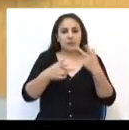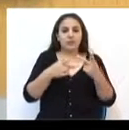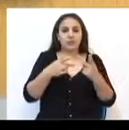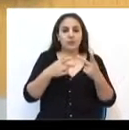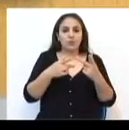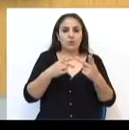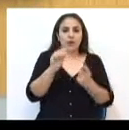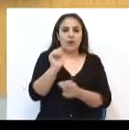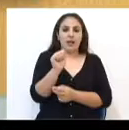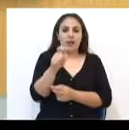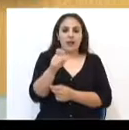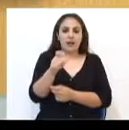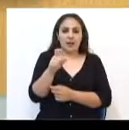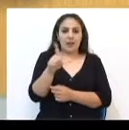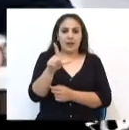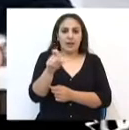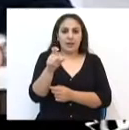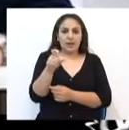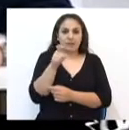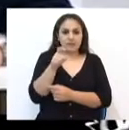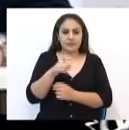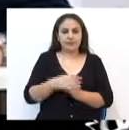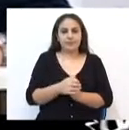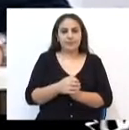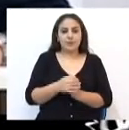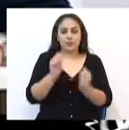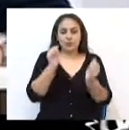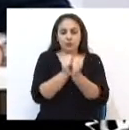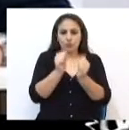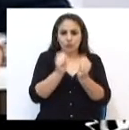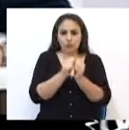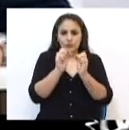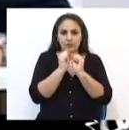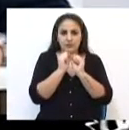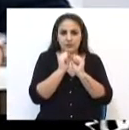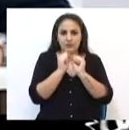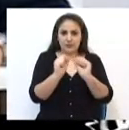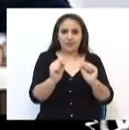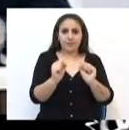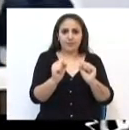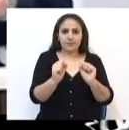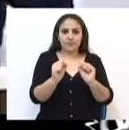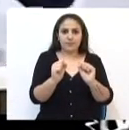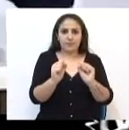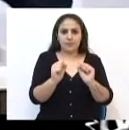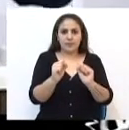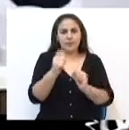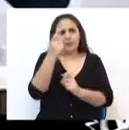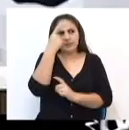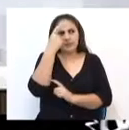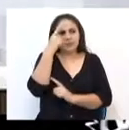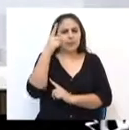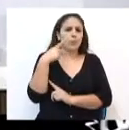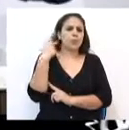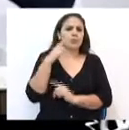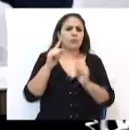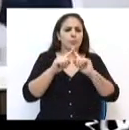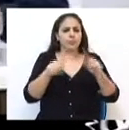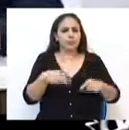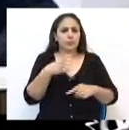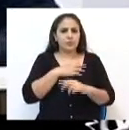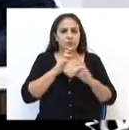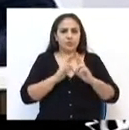do comunista Alex Necker. Junta as secretarias, que deveriam pensar políticas públicas de